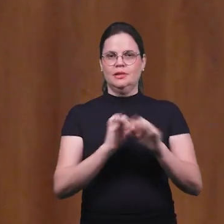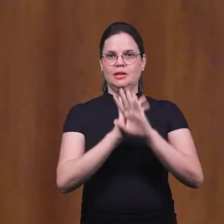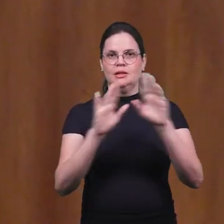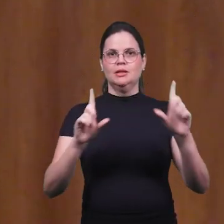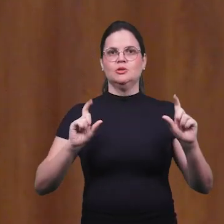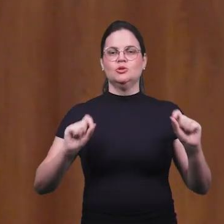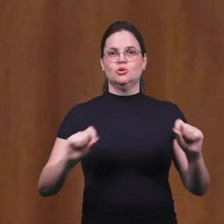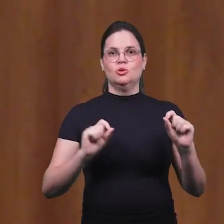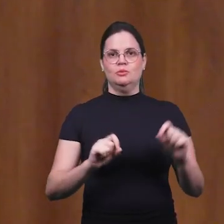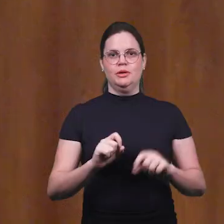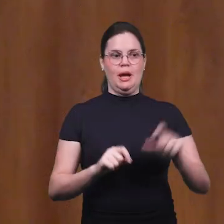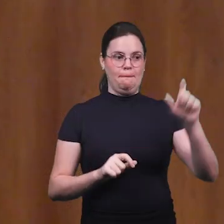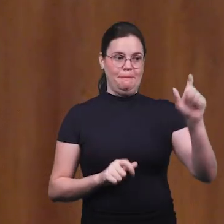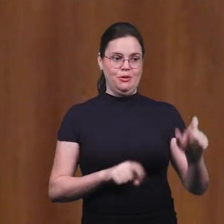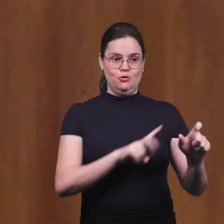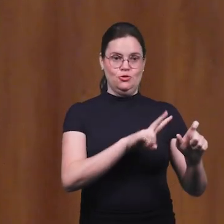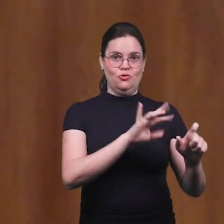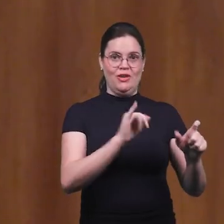né,